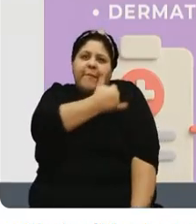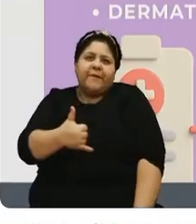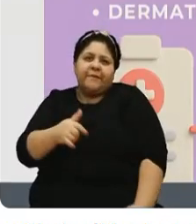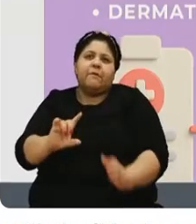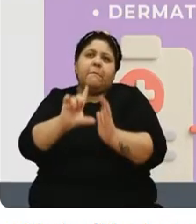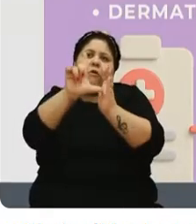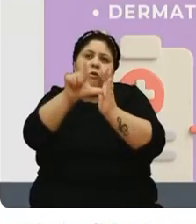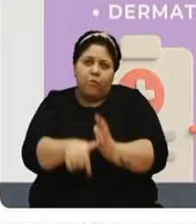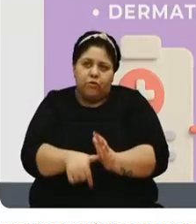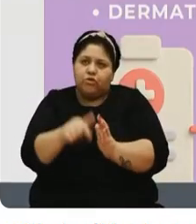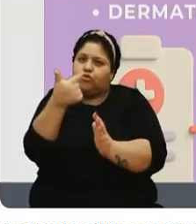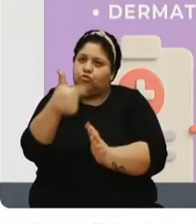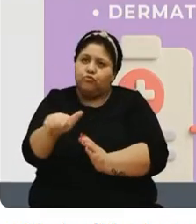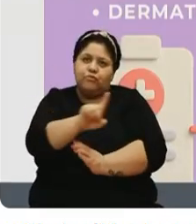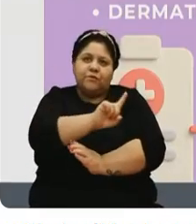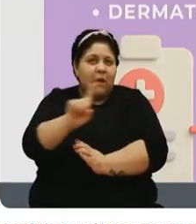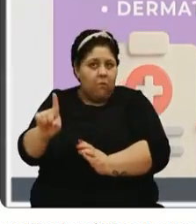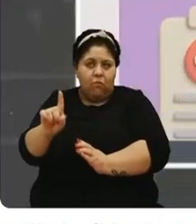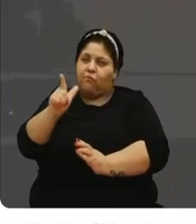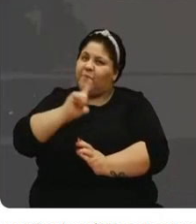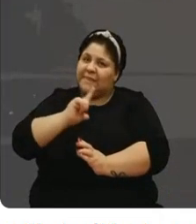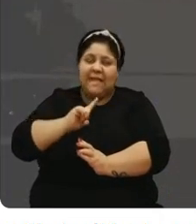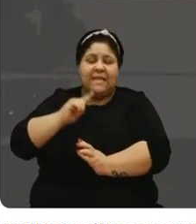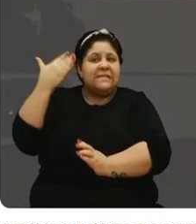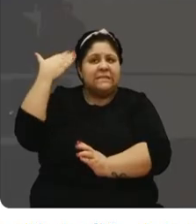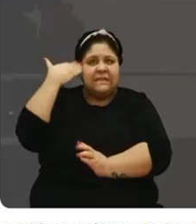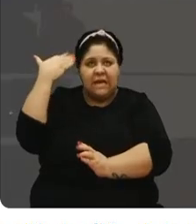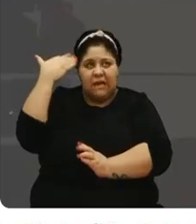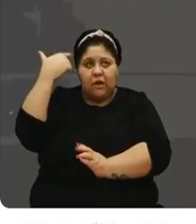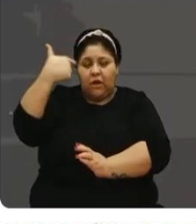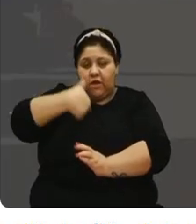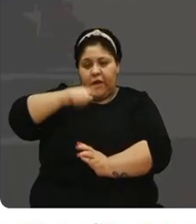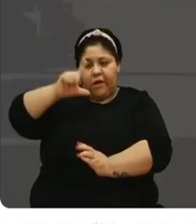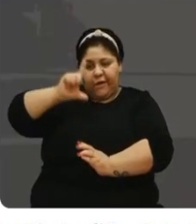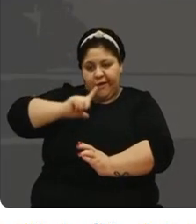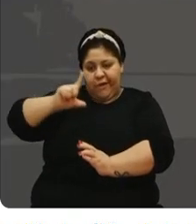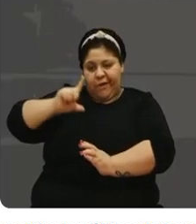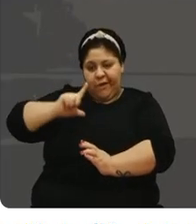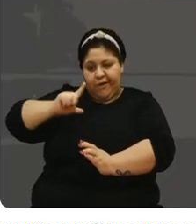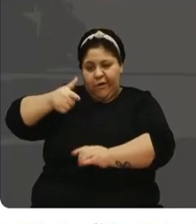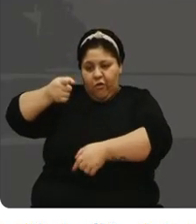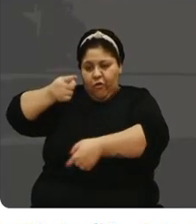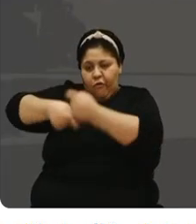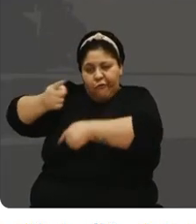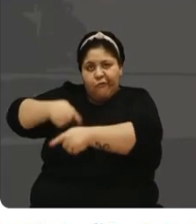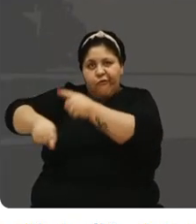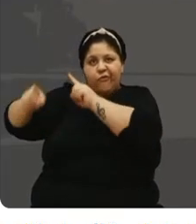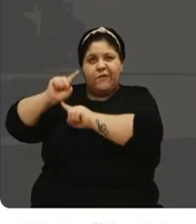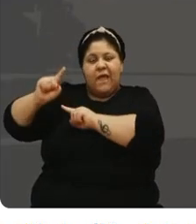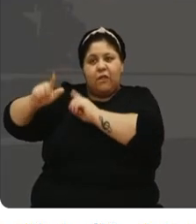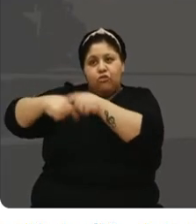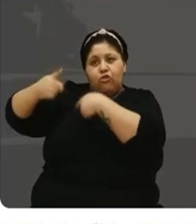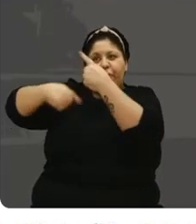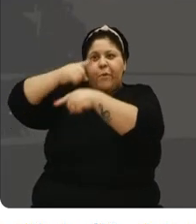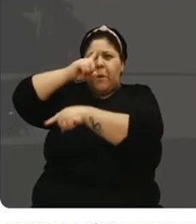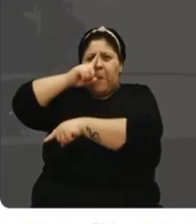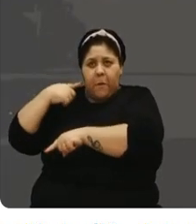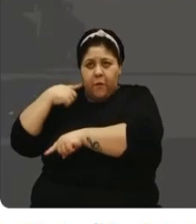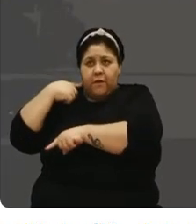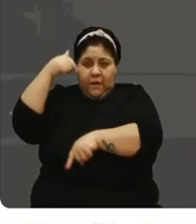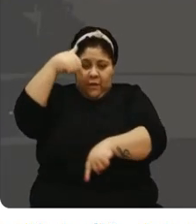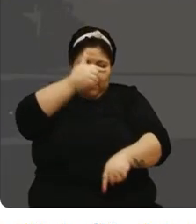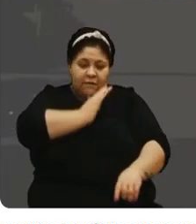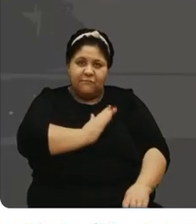consulto de novo. Então eu tenho que saber se eu tenho reativação do processo inflamatório no